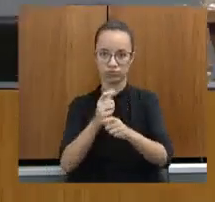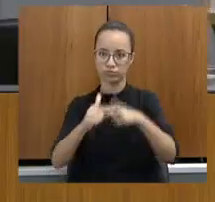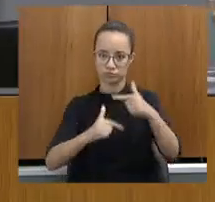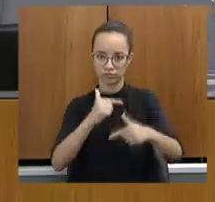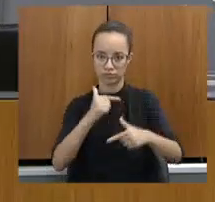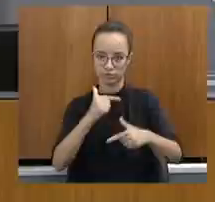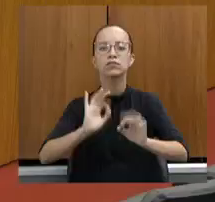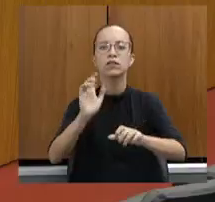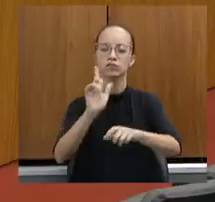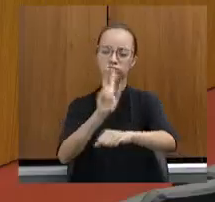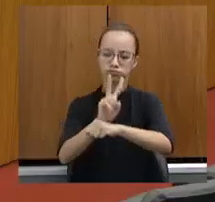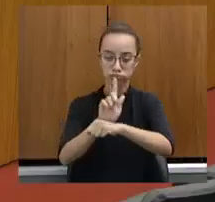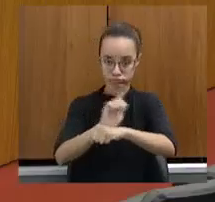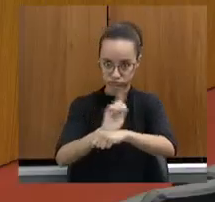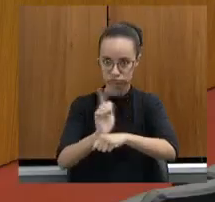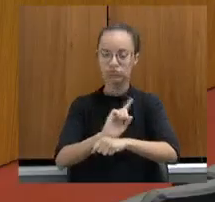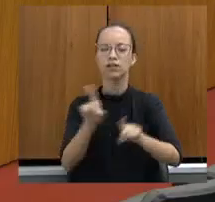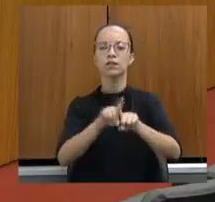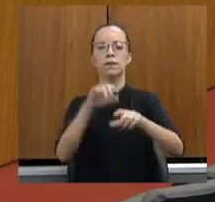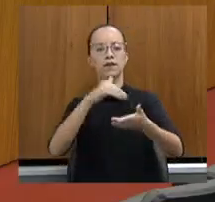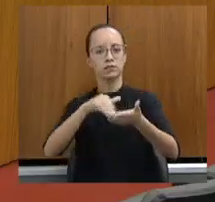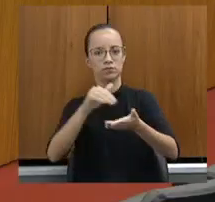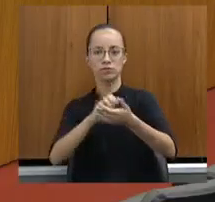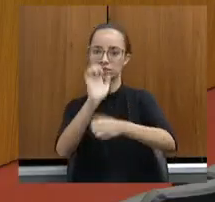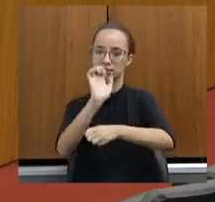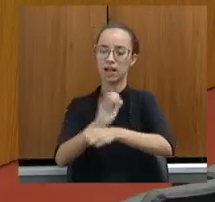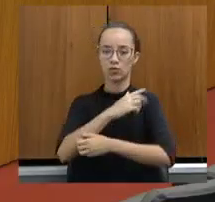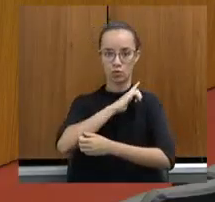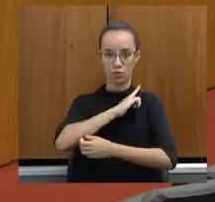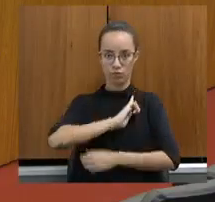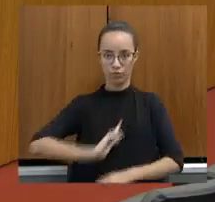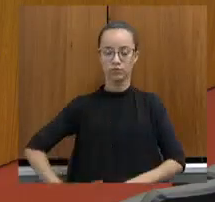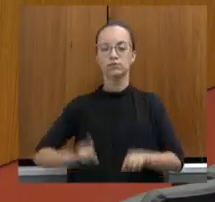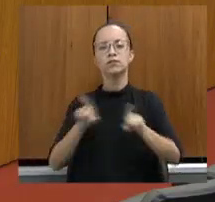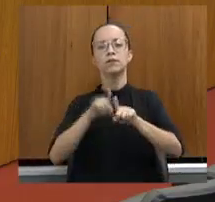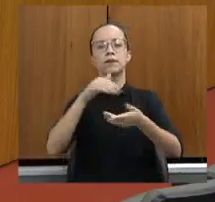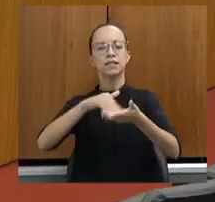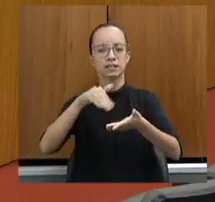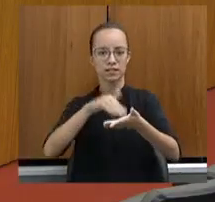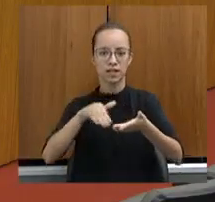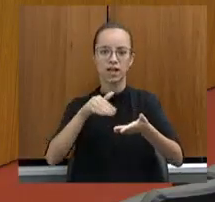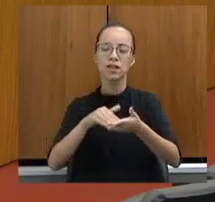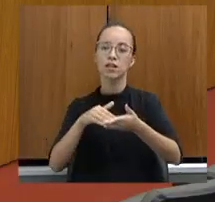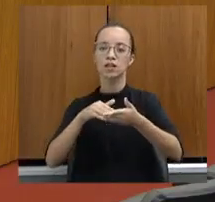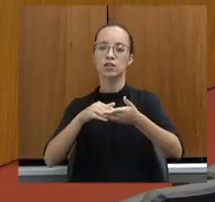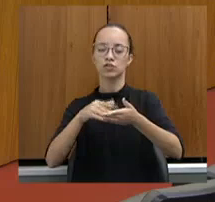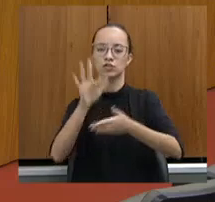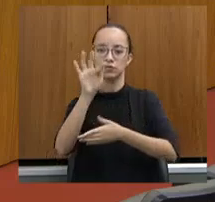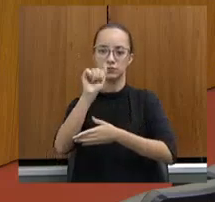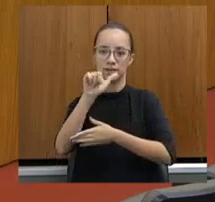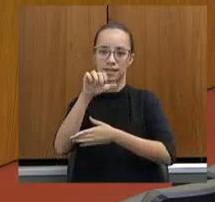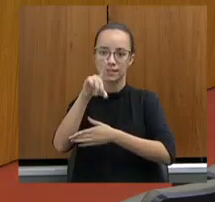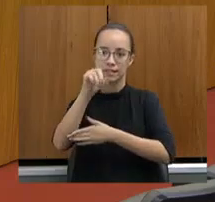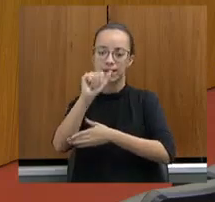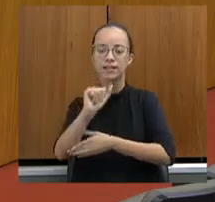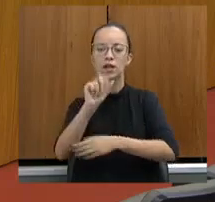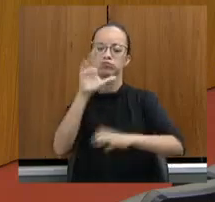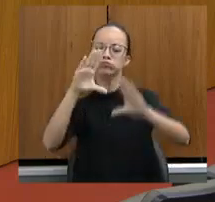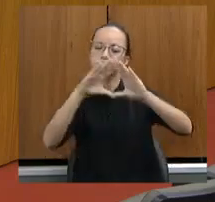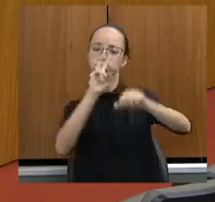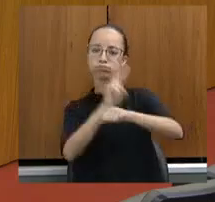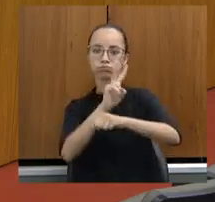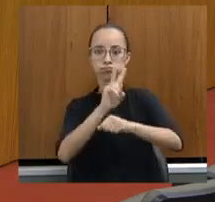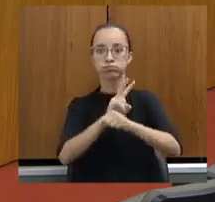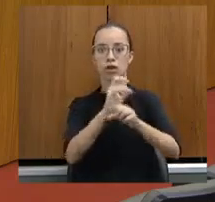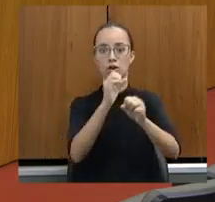trabalho da Secretaria de Estado de governo e da Secretaria de Estado de Fazenda no âmbito da Assembleia fiscaliza